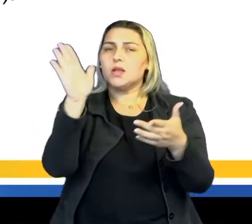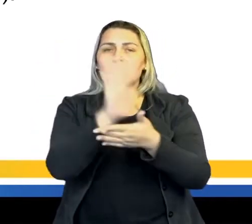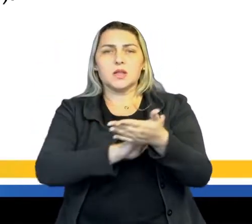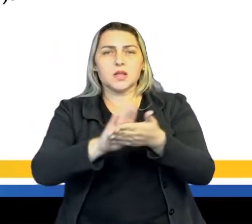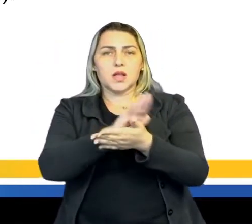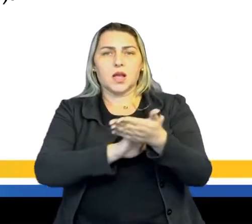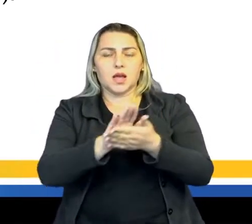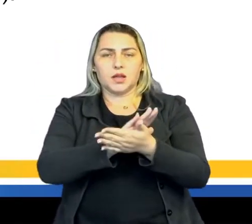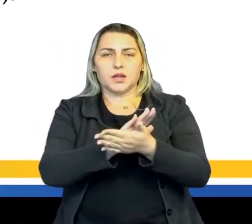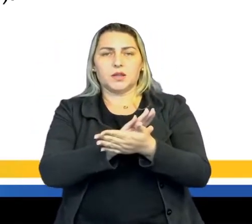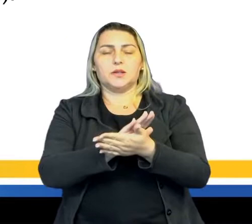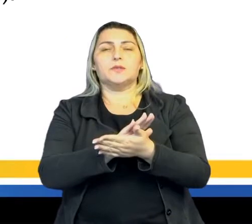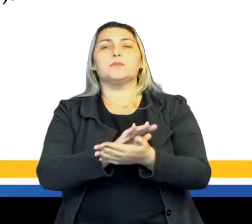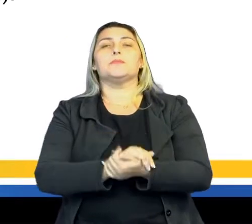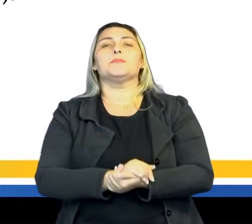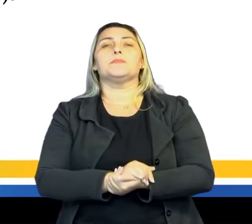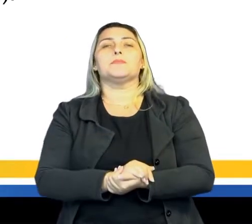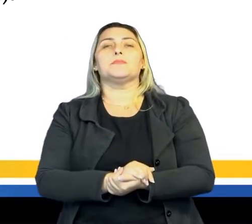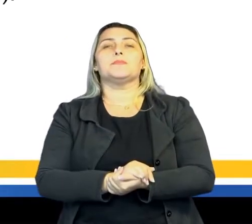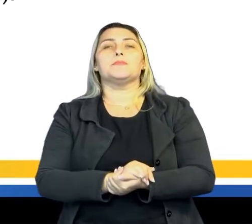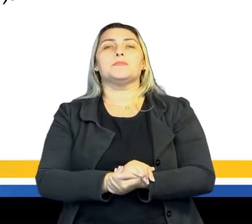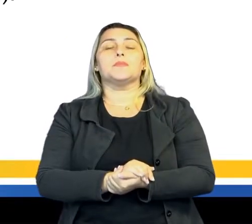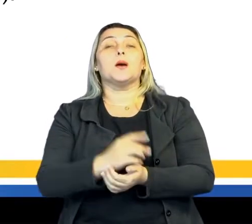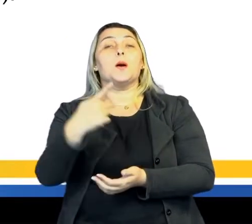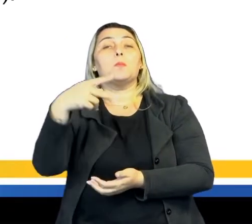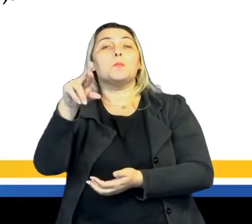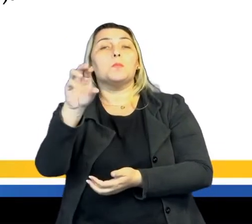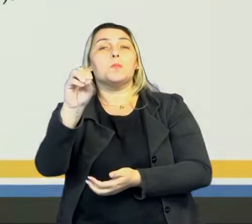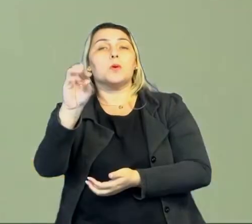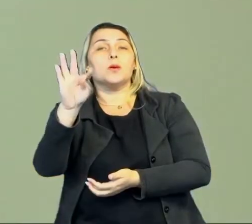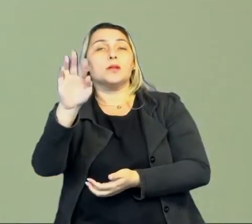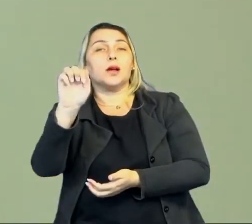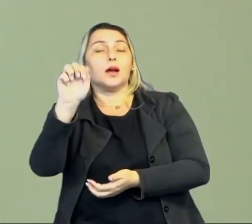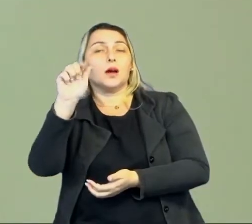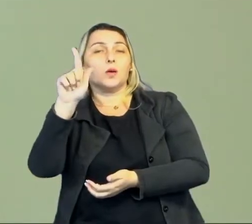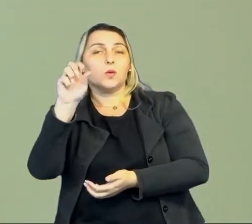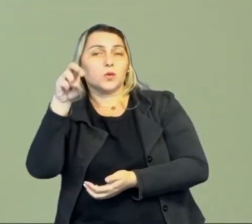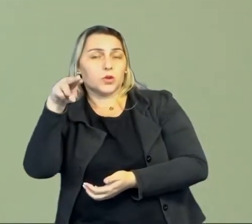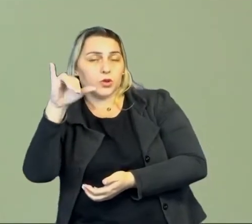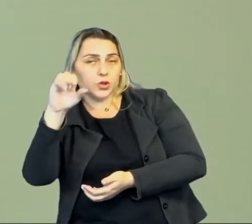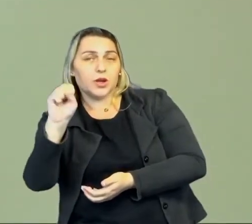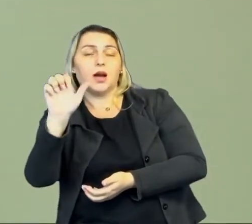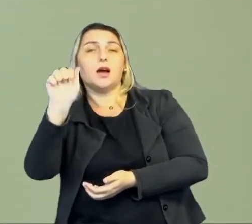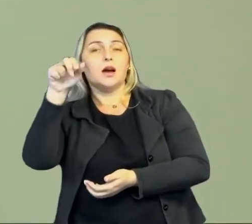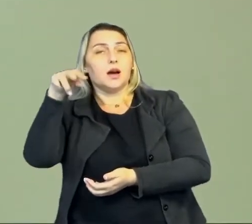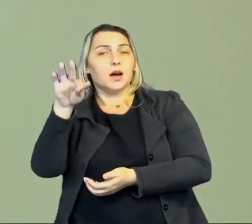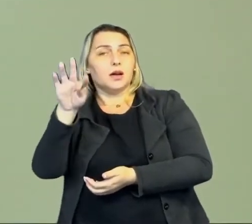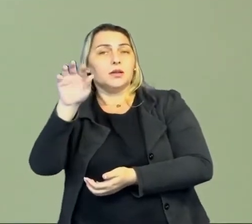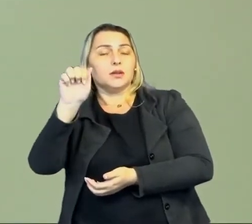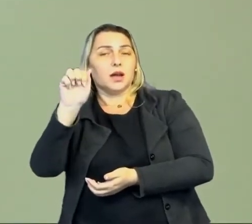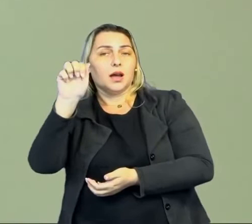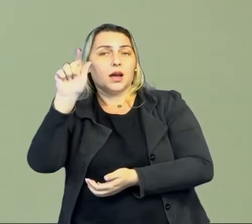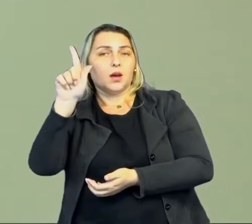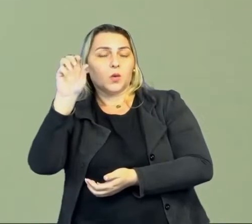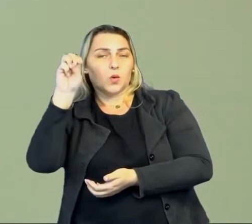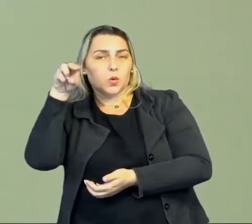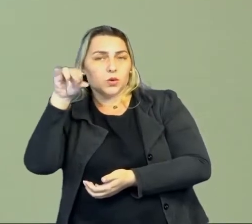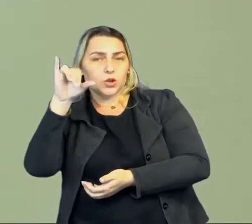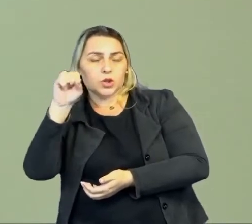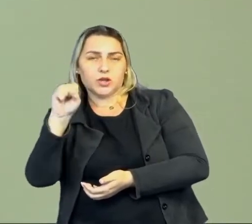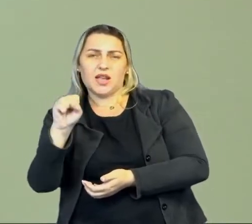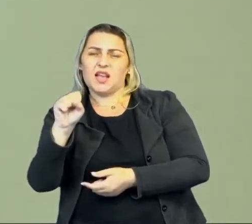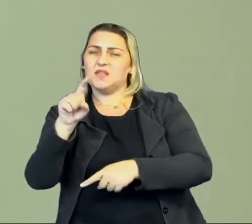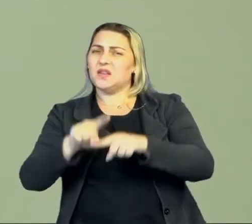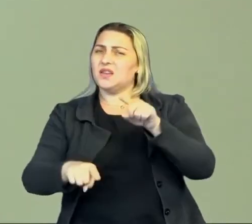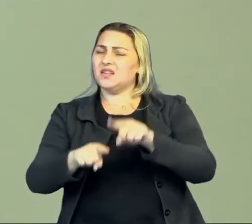postura psicológica. Então, nós temos o protagonista, o antagonista. O antagonista, pessoal, nem sempre ele vai ser o vilão